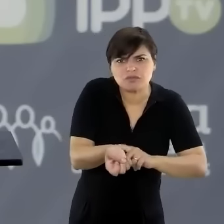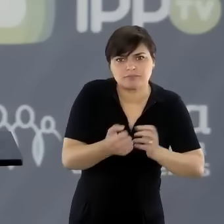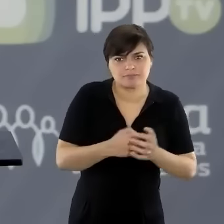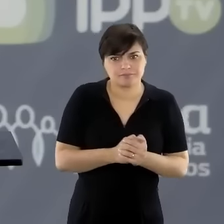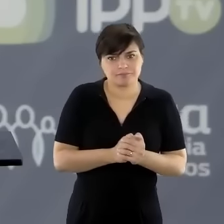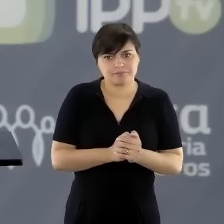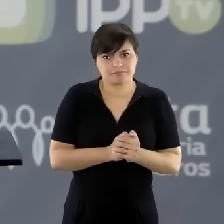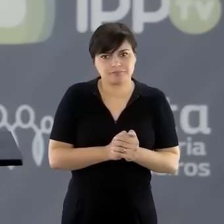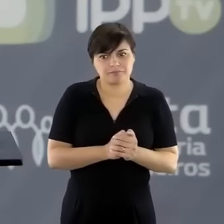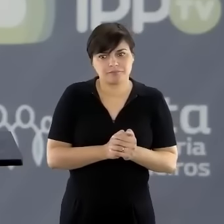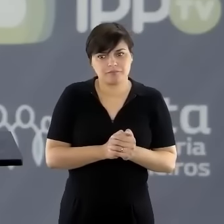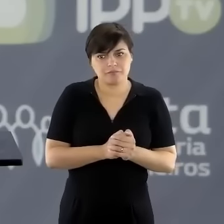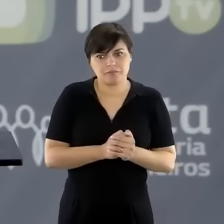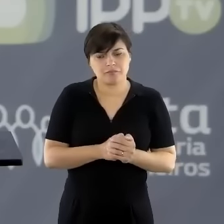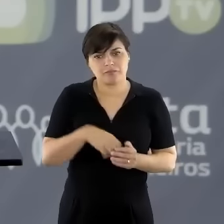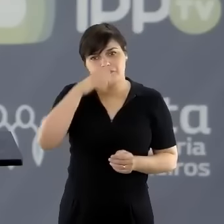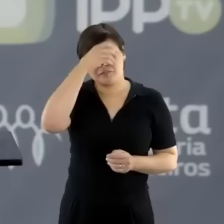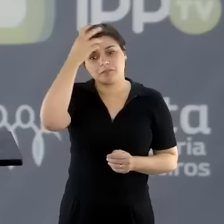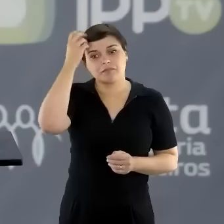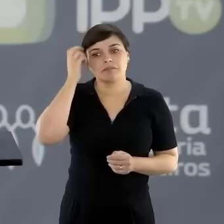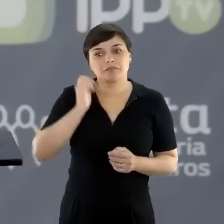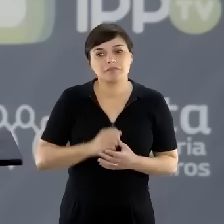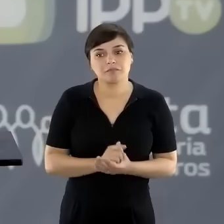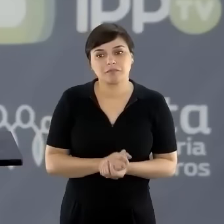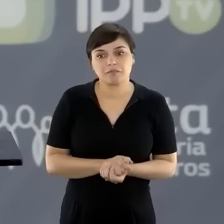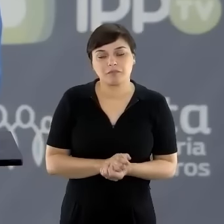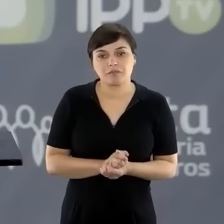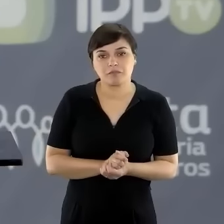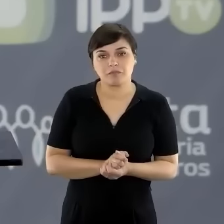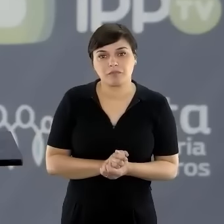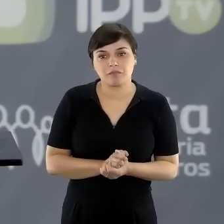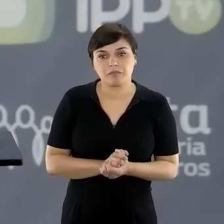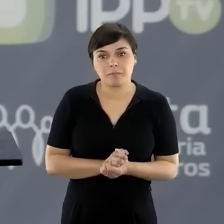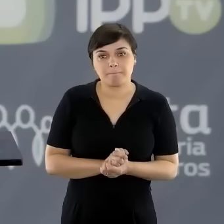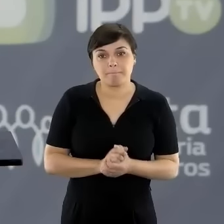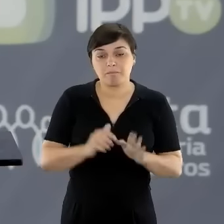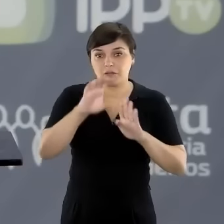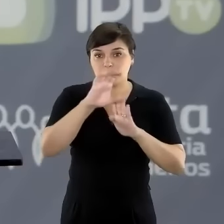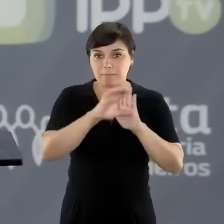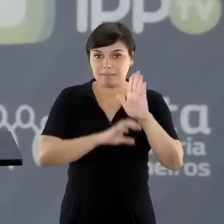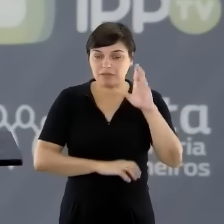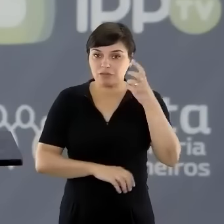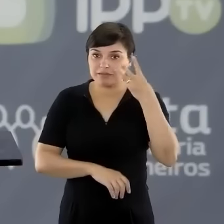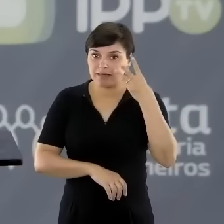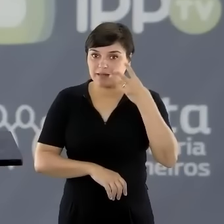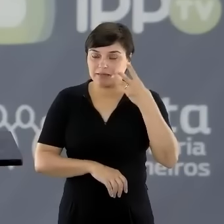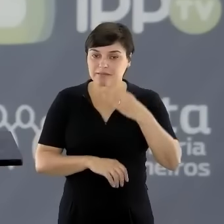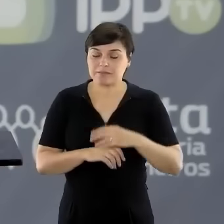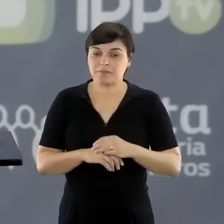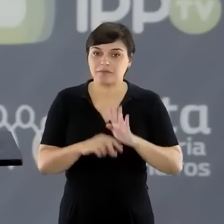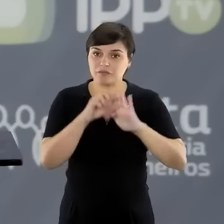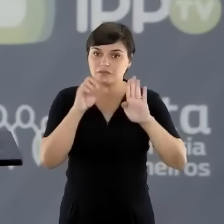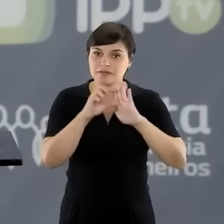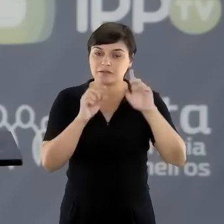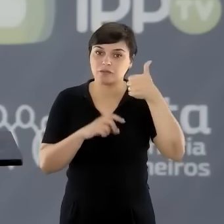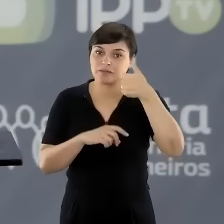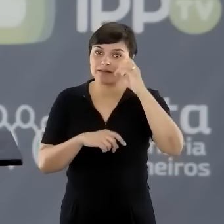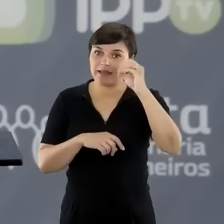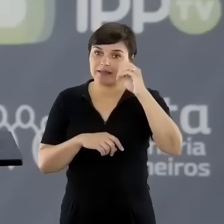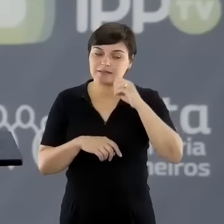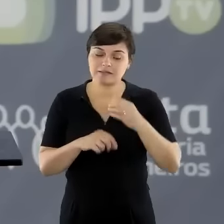anterior é o texto anterior veja o você que no Capítulo 3 Versículo 10